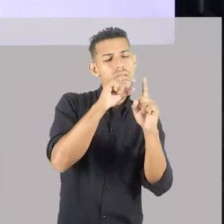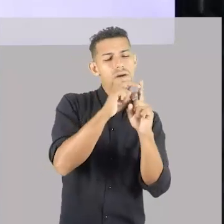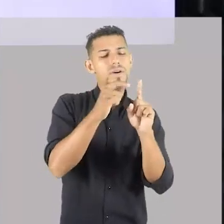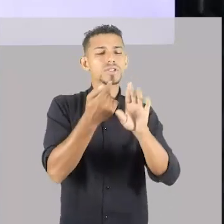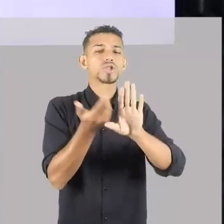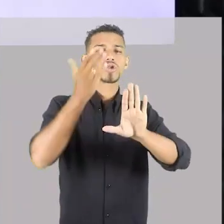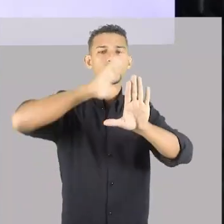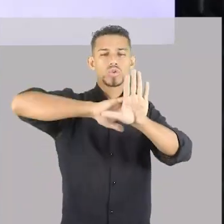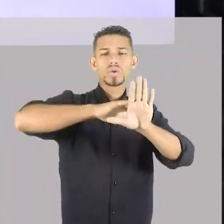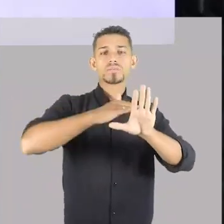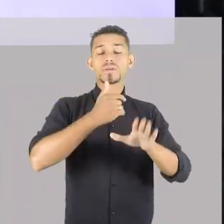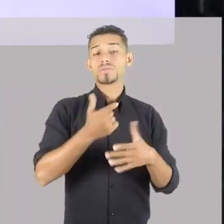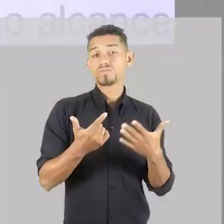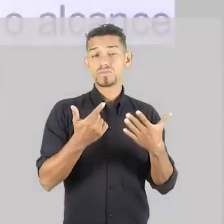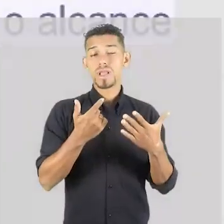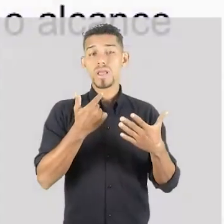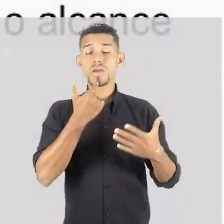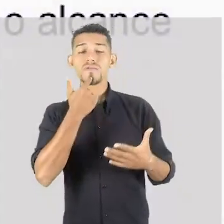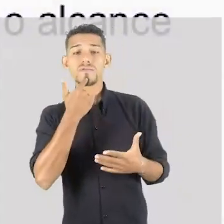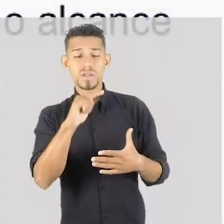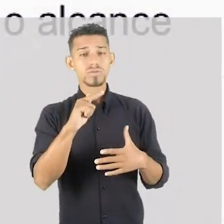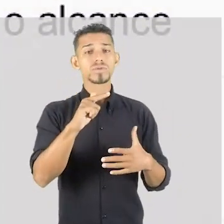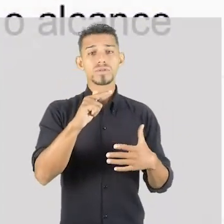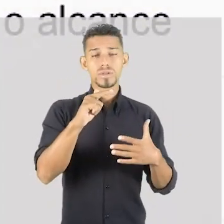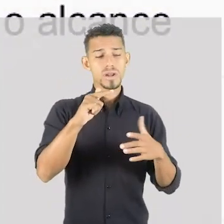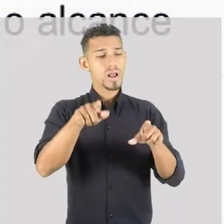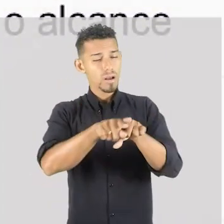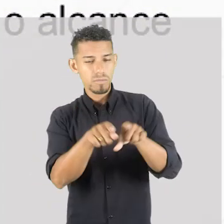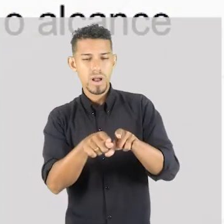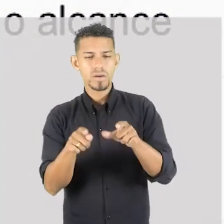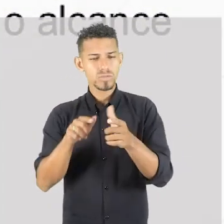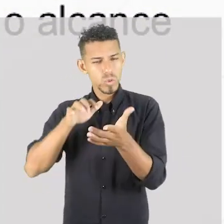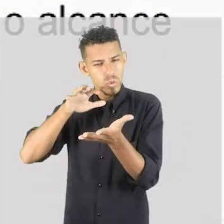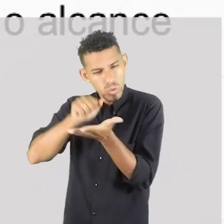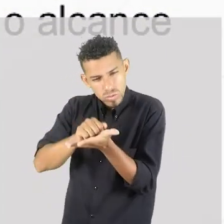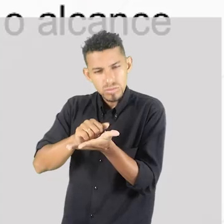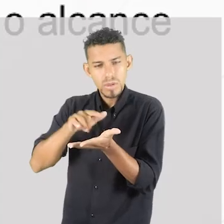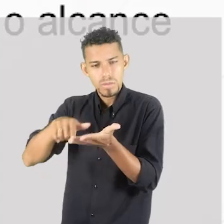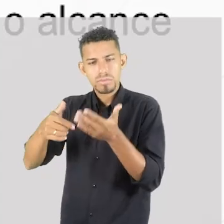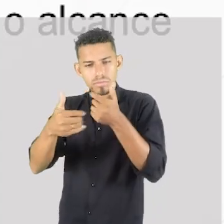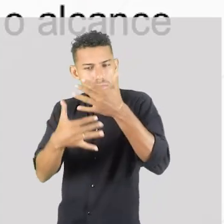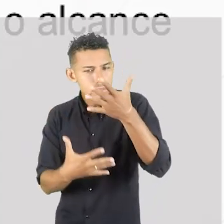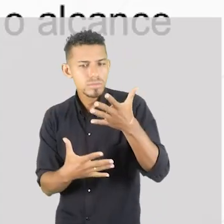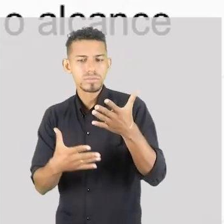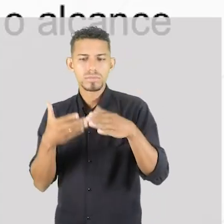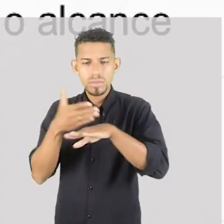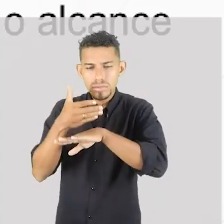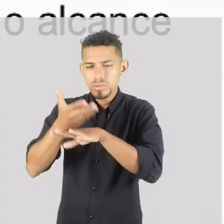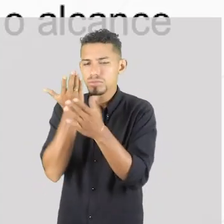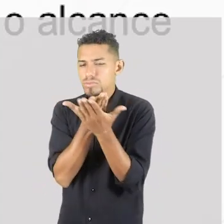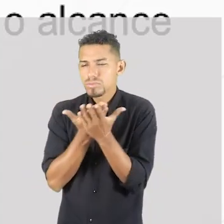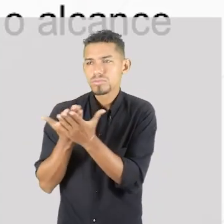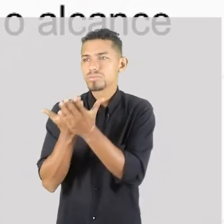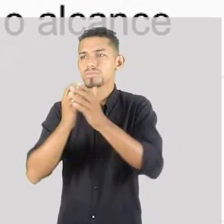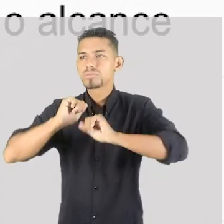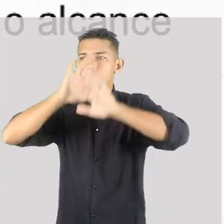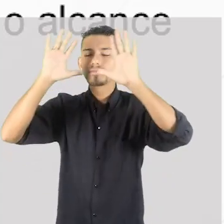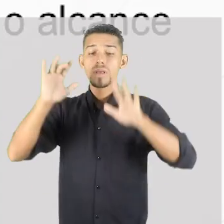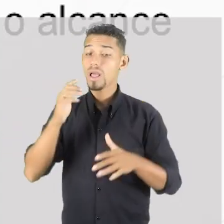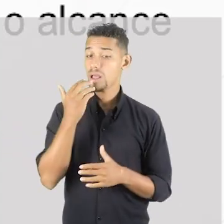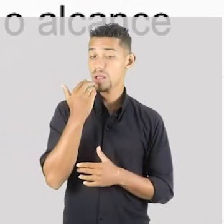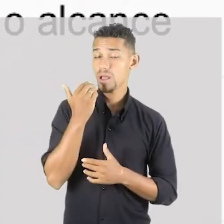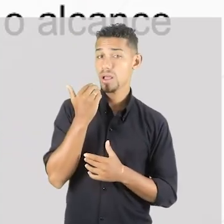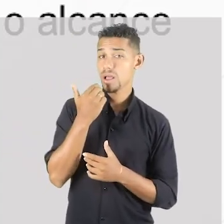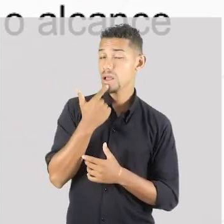plano de estudo para mais informações, para mais detalhes e destaquem lá essas características. A